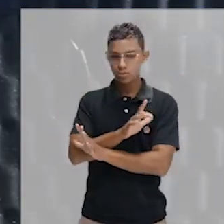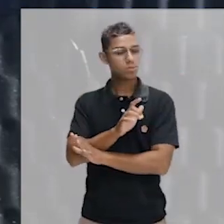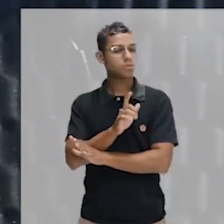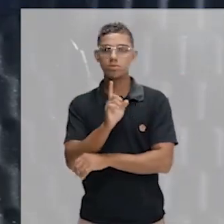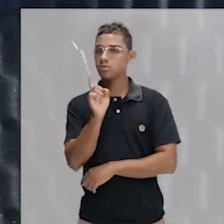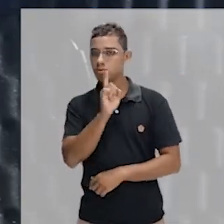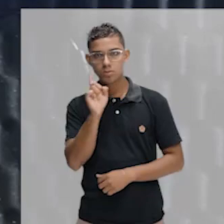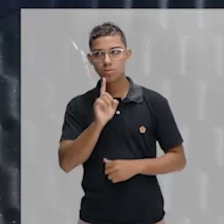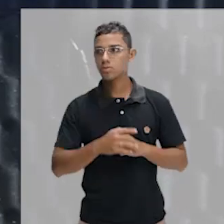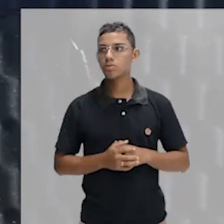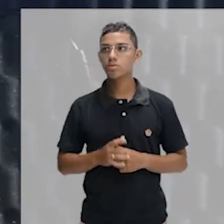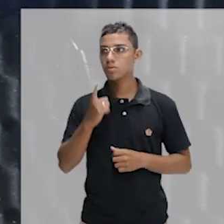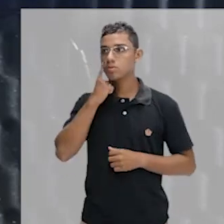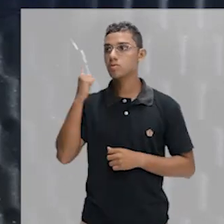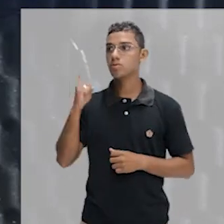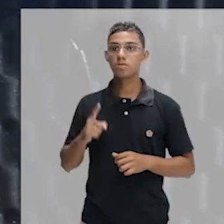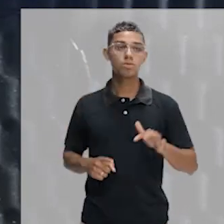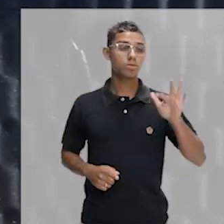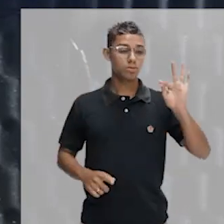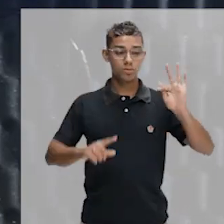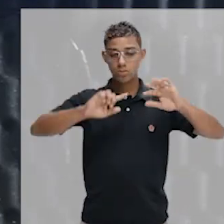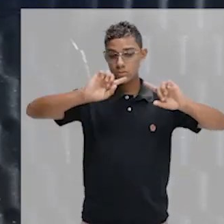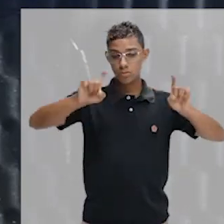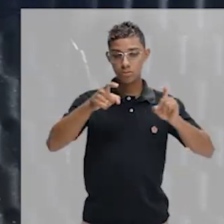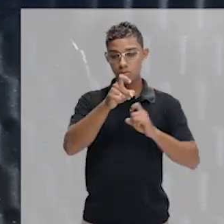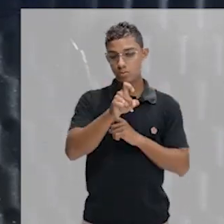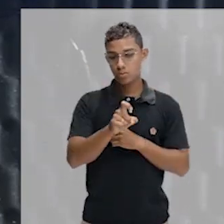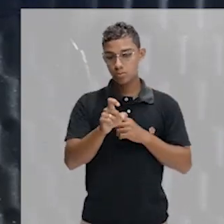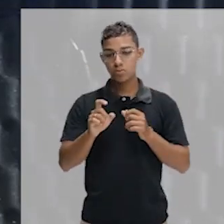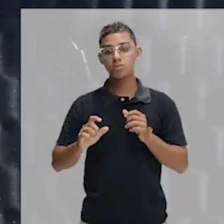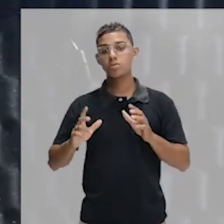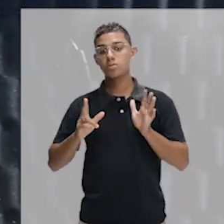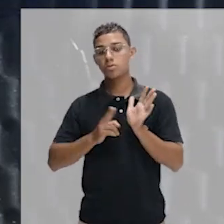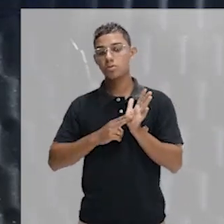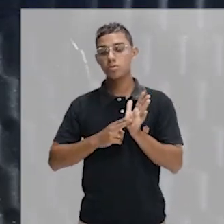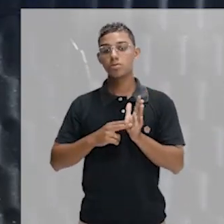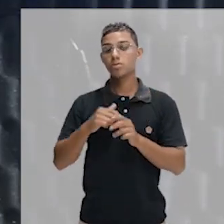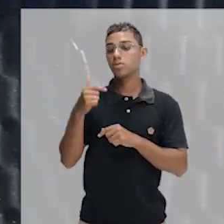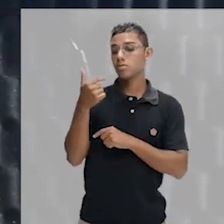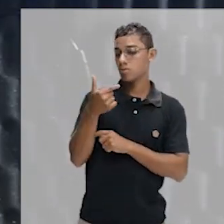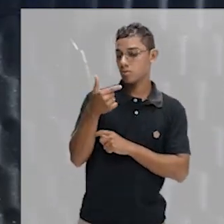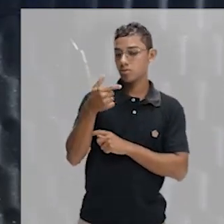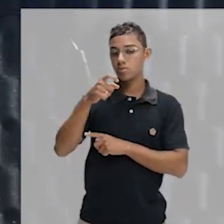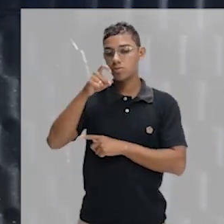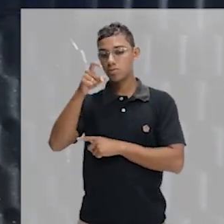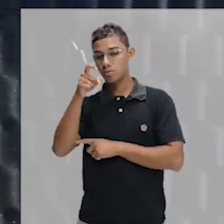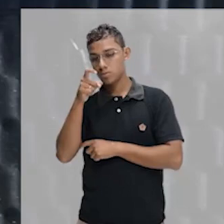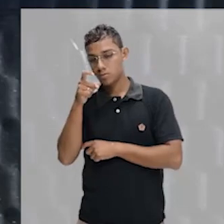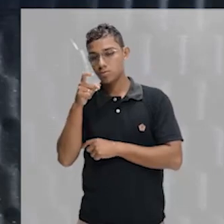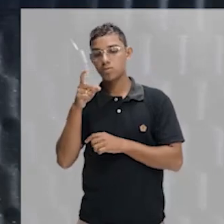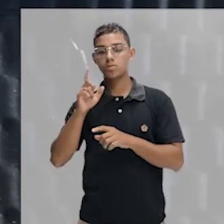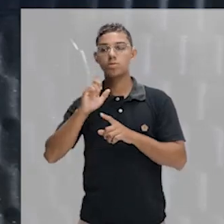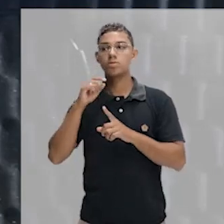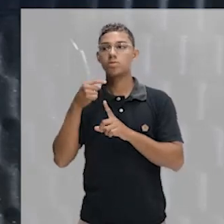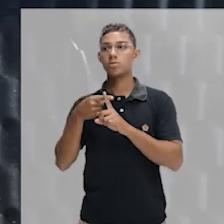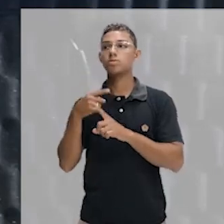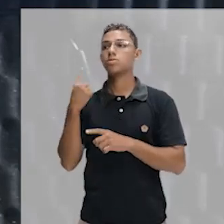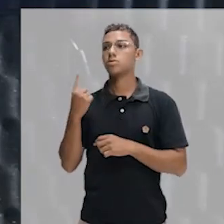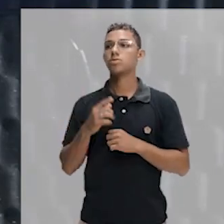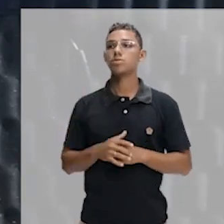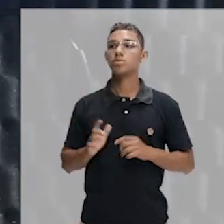Olha como tá escrito a função aqui ó f de x é igual a 2 elevado a x - 1 então eu ainda preciso